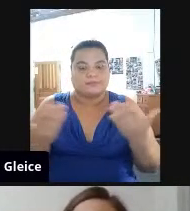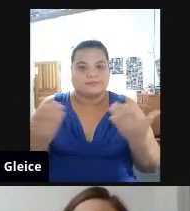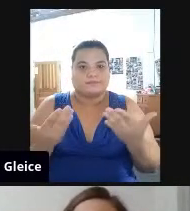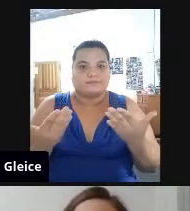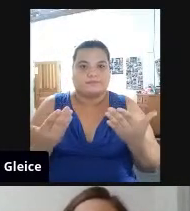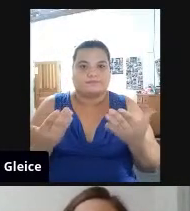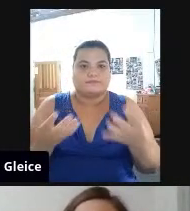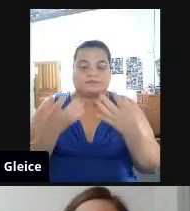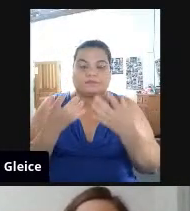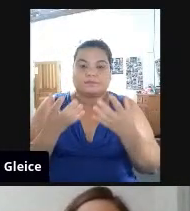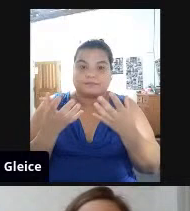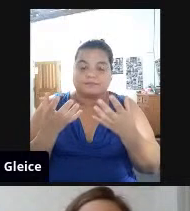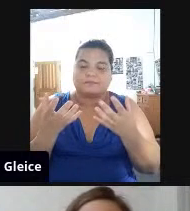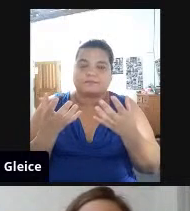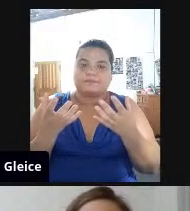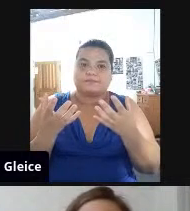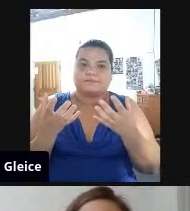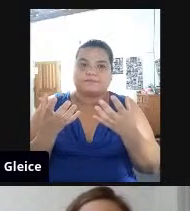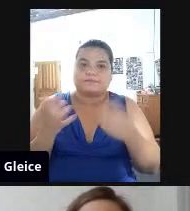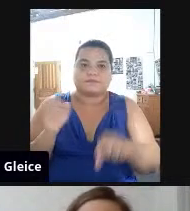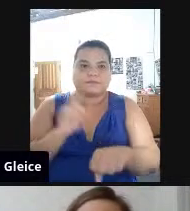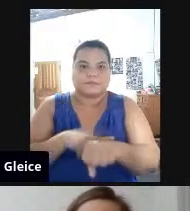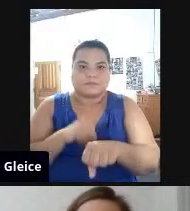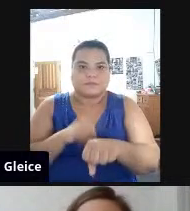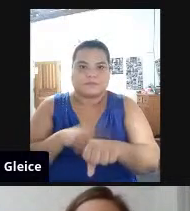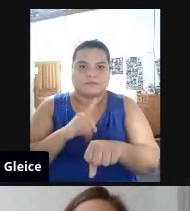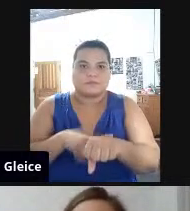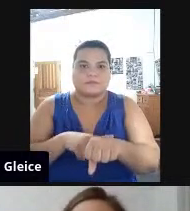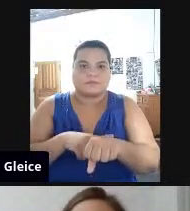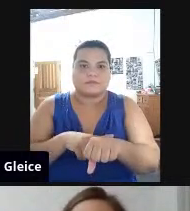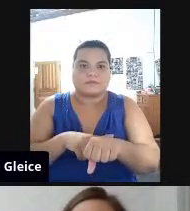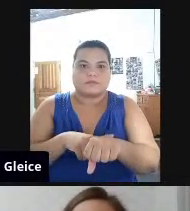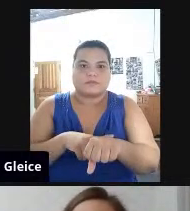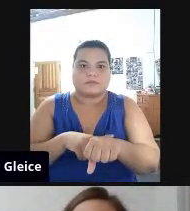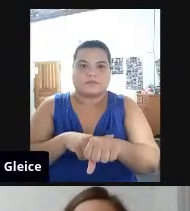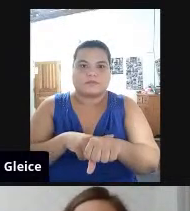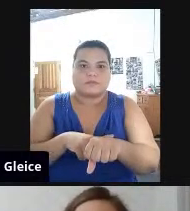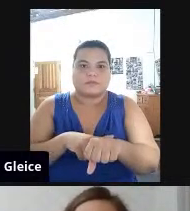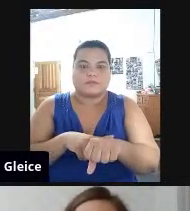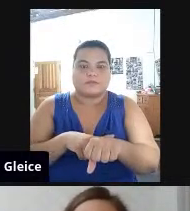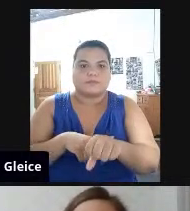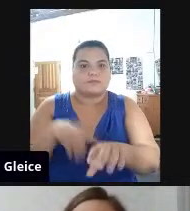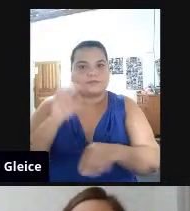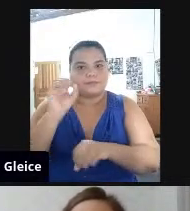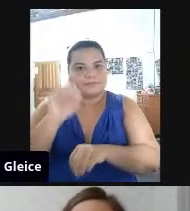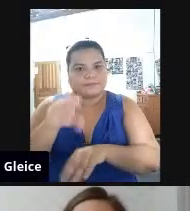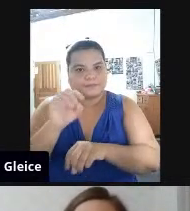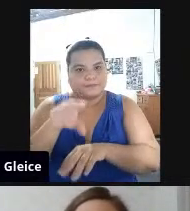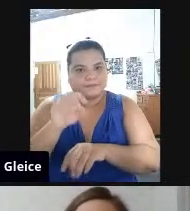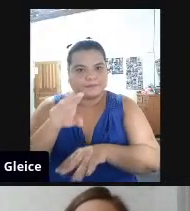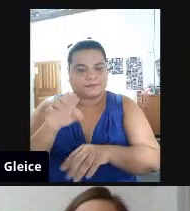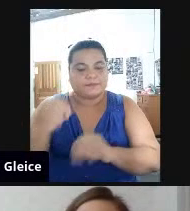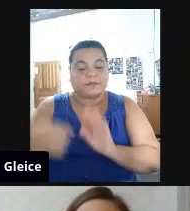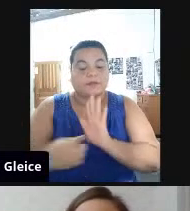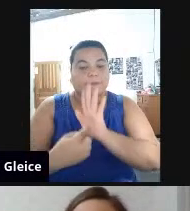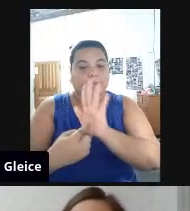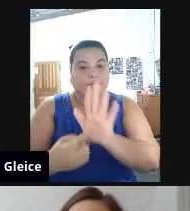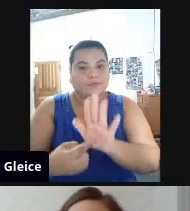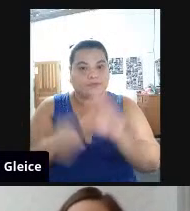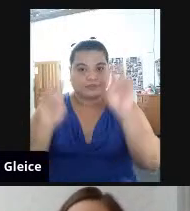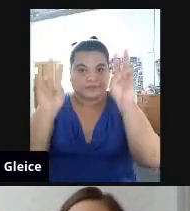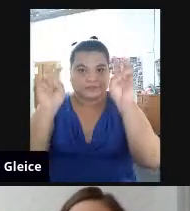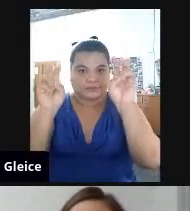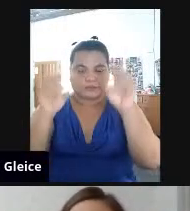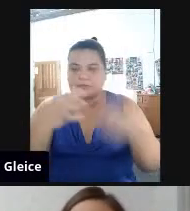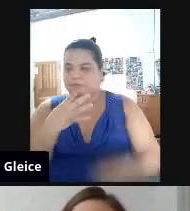Quero que esse momento ele seja um momento onde eu possa levar um pouco desse assunto para quem ainda não conhece, para